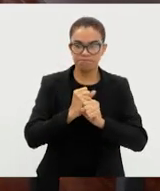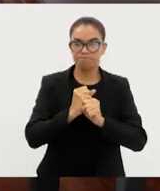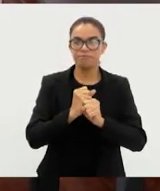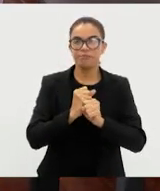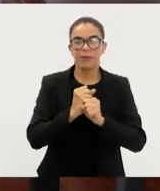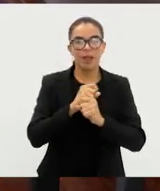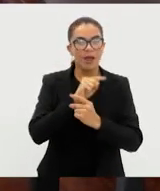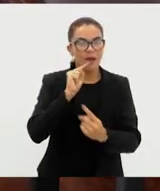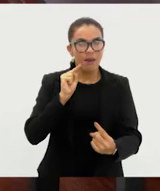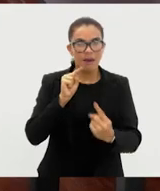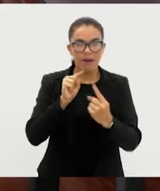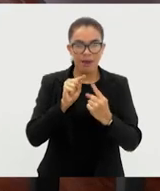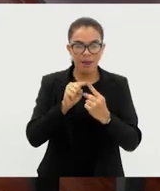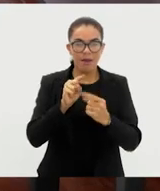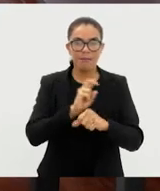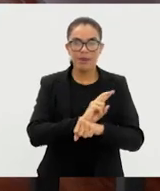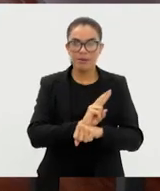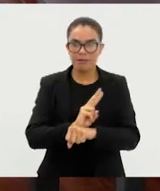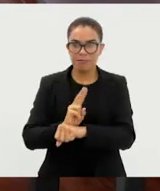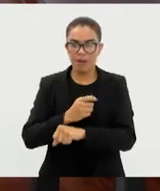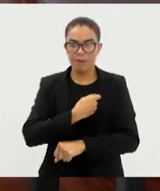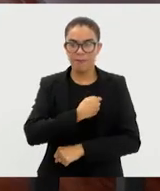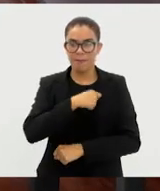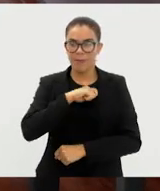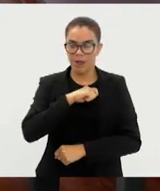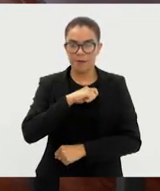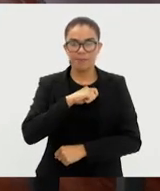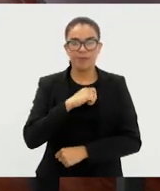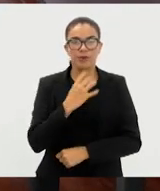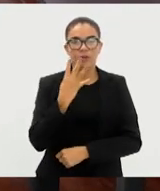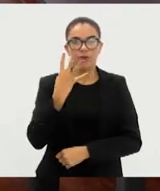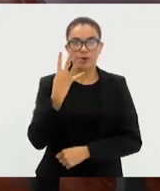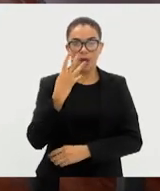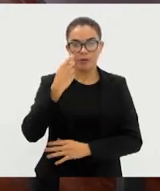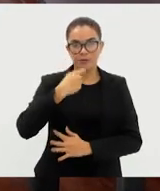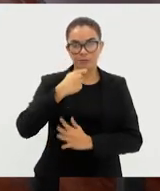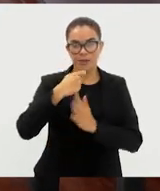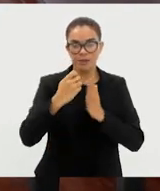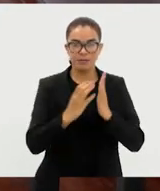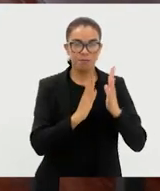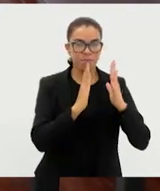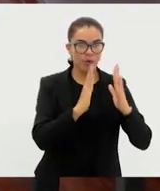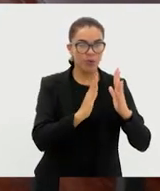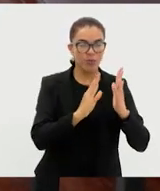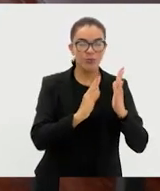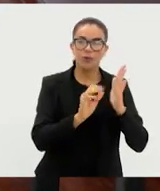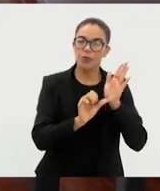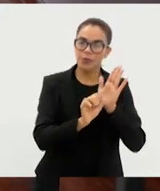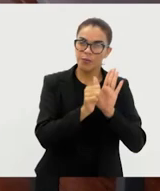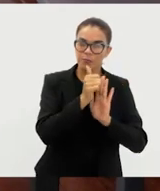as metas fiscais do terceiro quadrimestre de 2023.